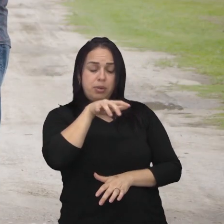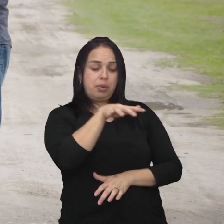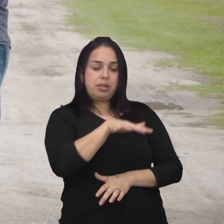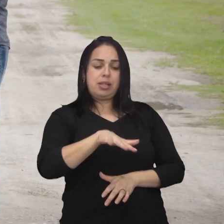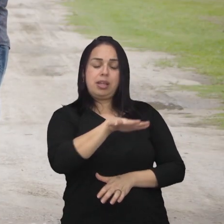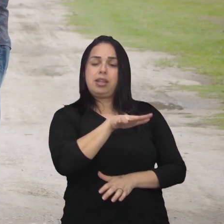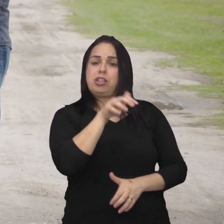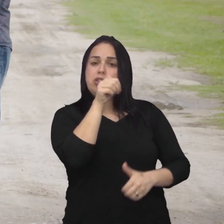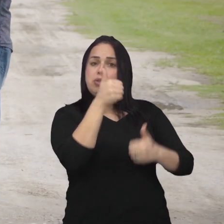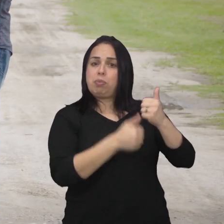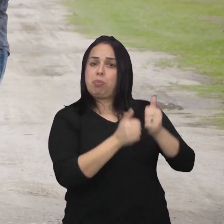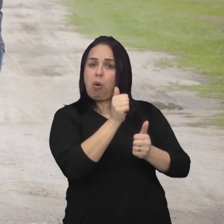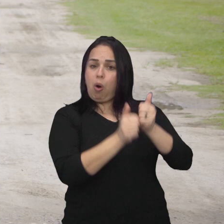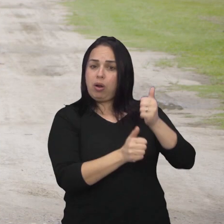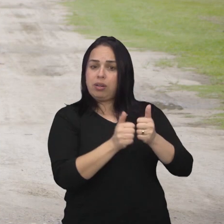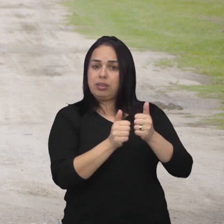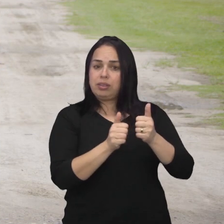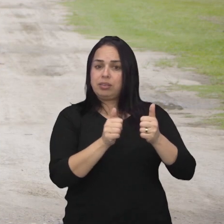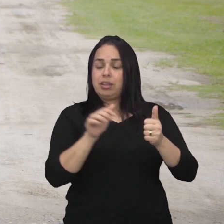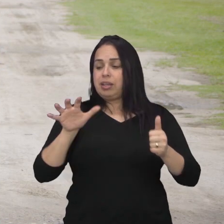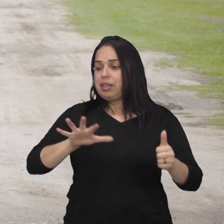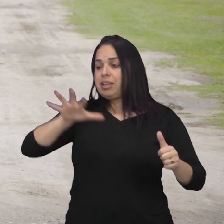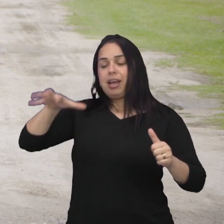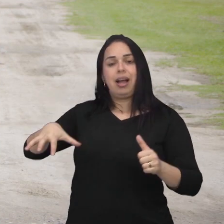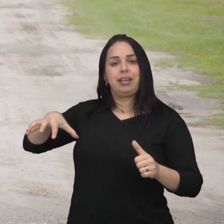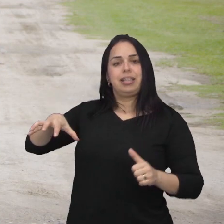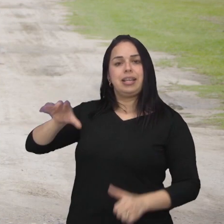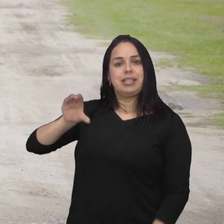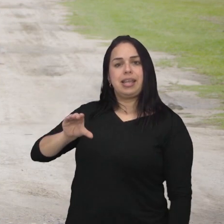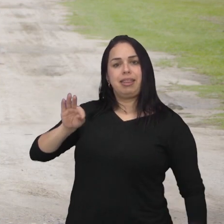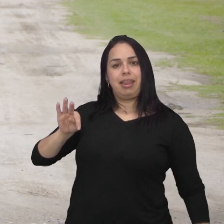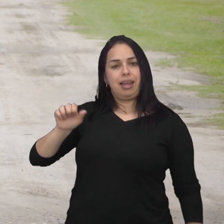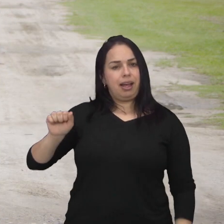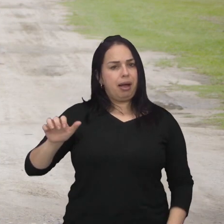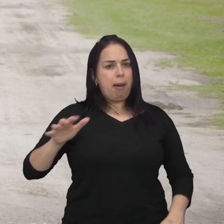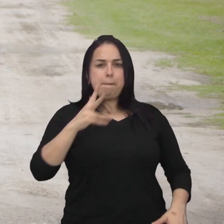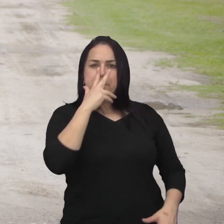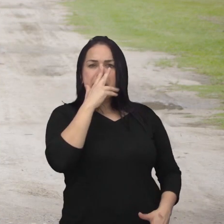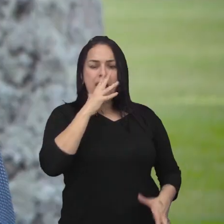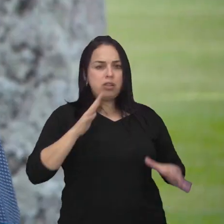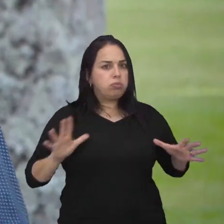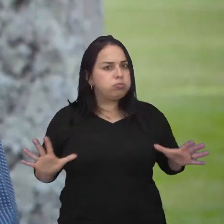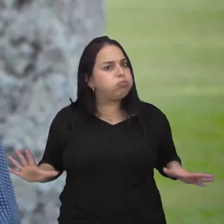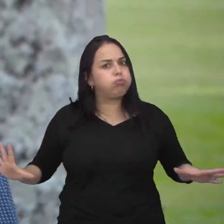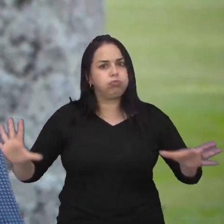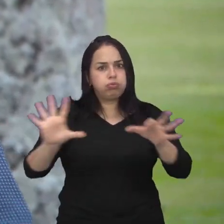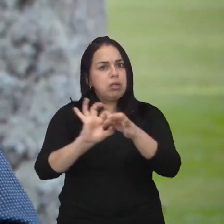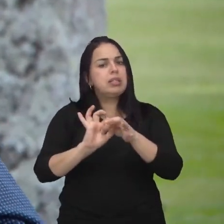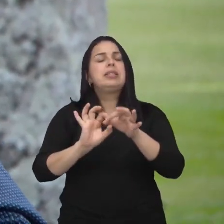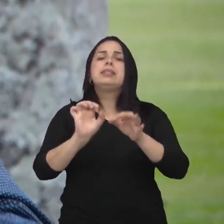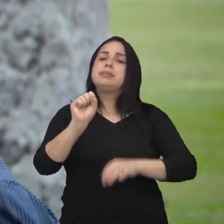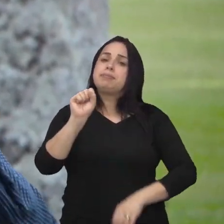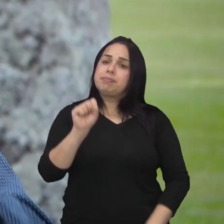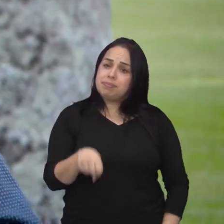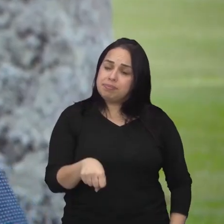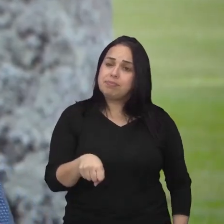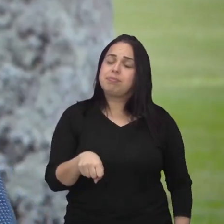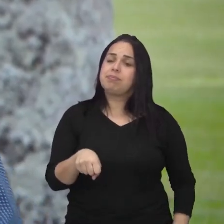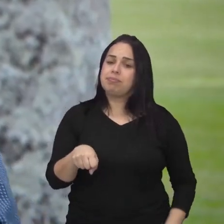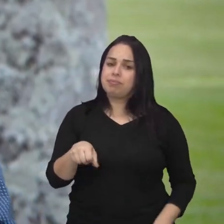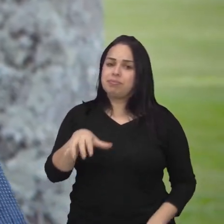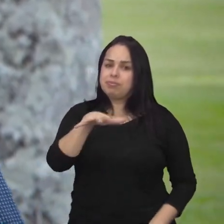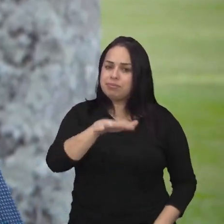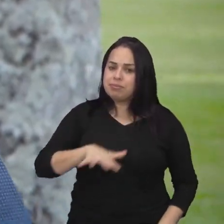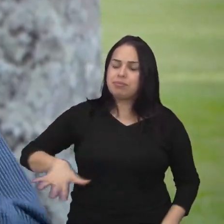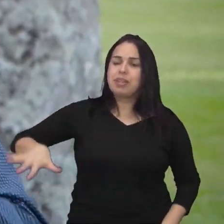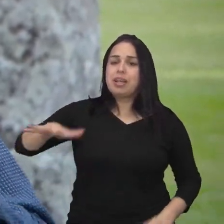de esportes olímpicos, ficava fora do CTA. Como se fosse um grande complexo. E se previa exatamente